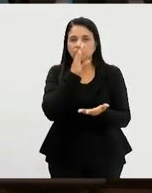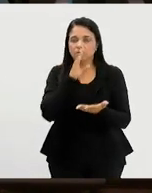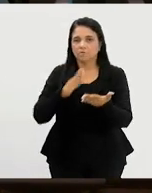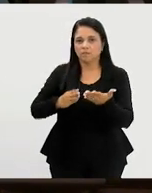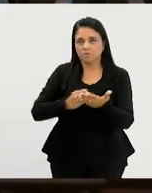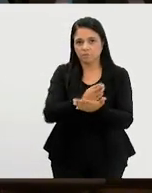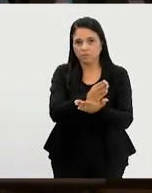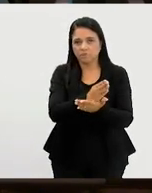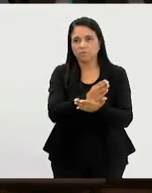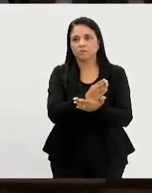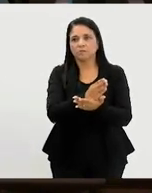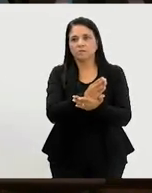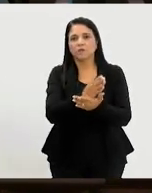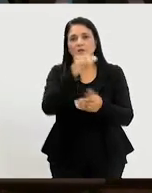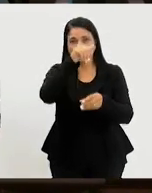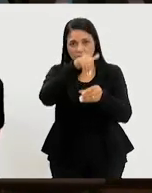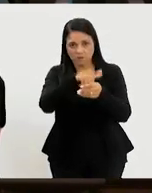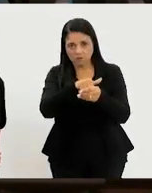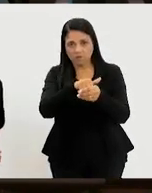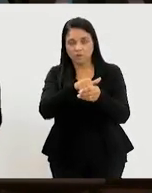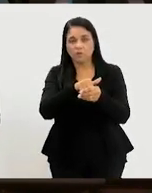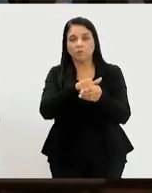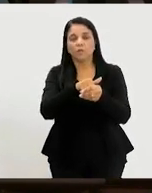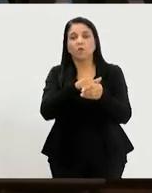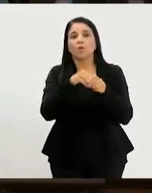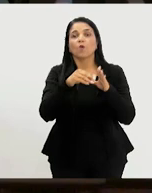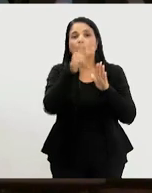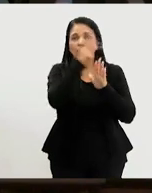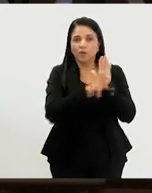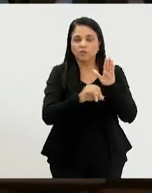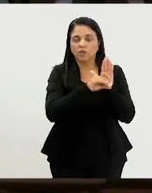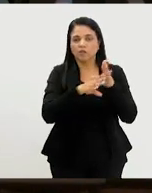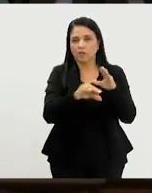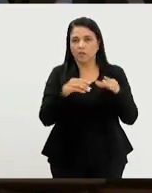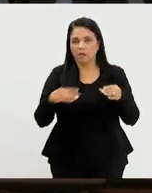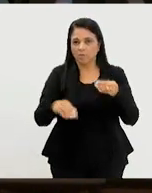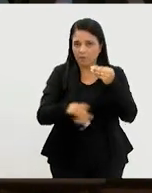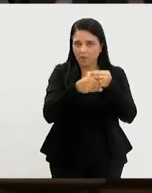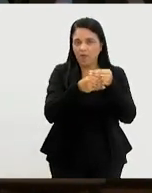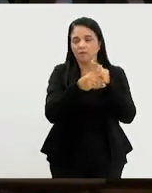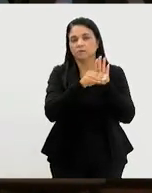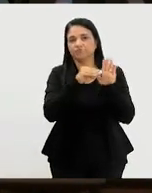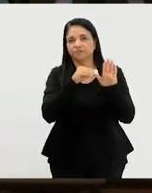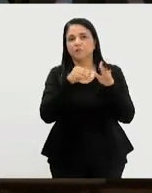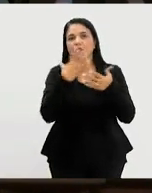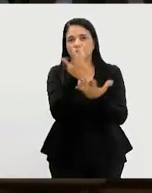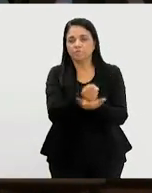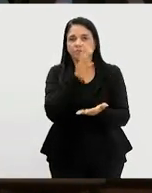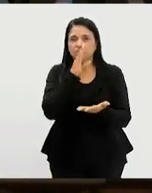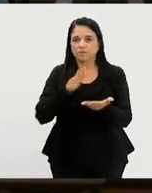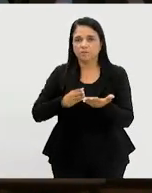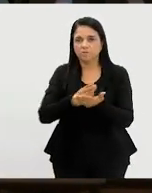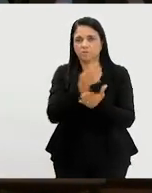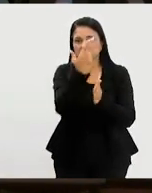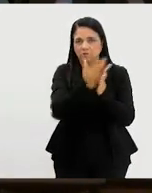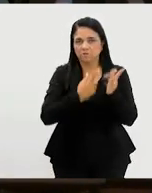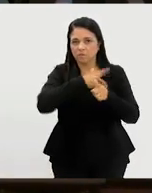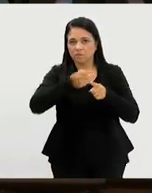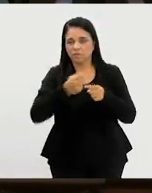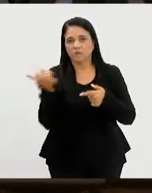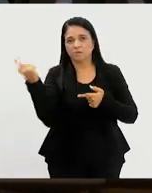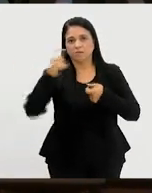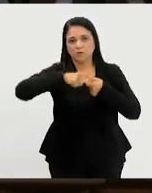aprovado em votação o projeto assim emendado S que aprova permane comão aprovado vai redação do vencido para